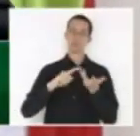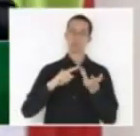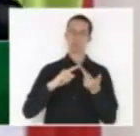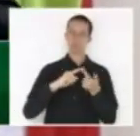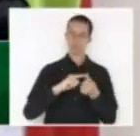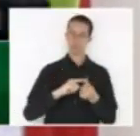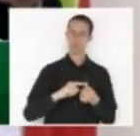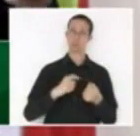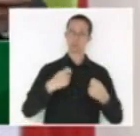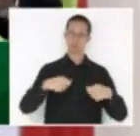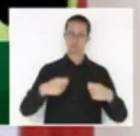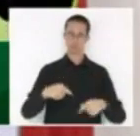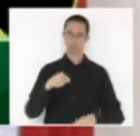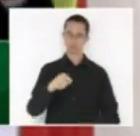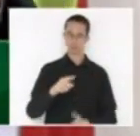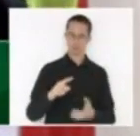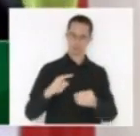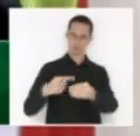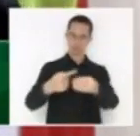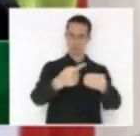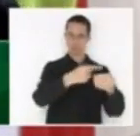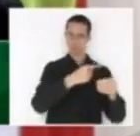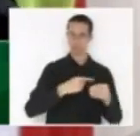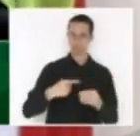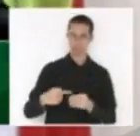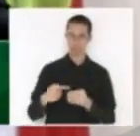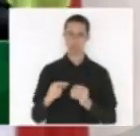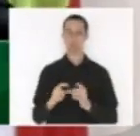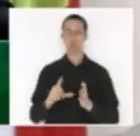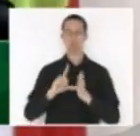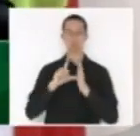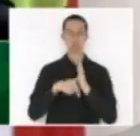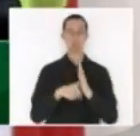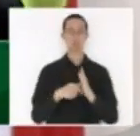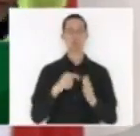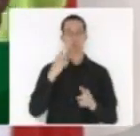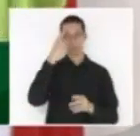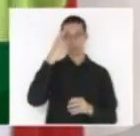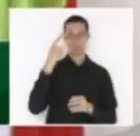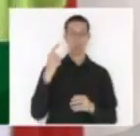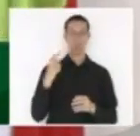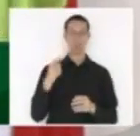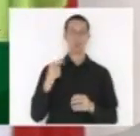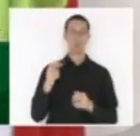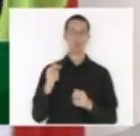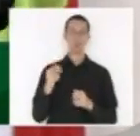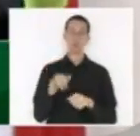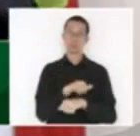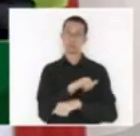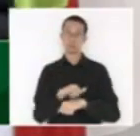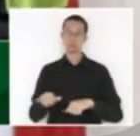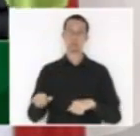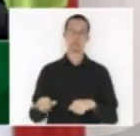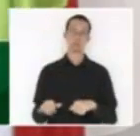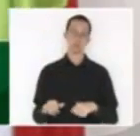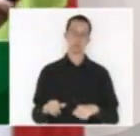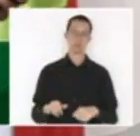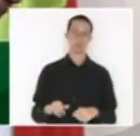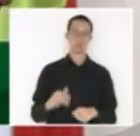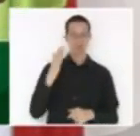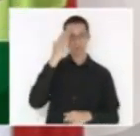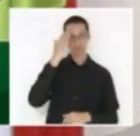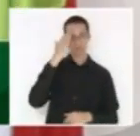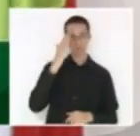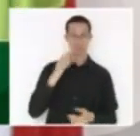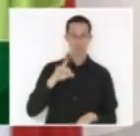existem para poder fazer os devidos encaminhamentos. Mas nós sabemos que isto, na prática, não está